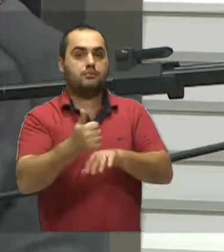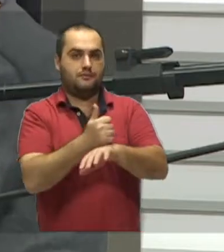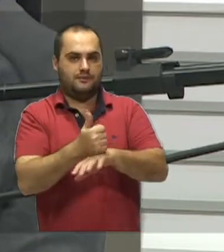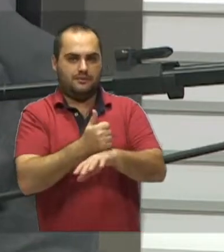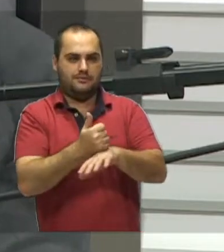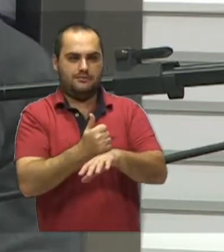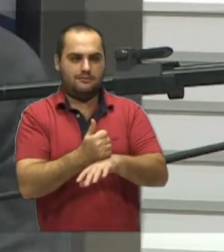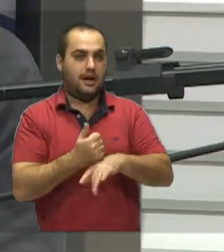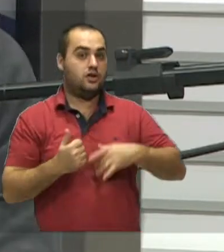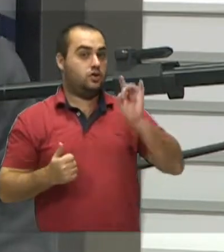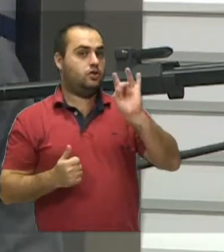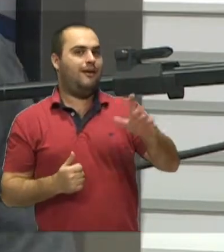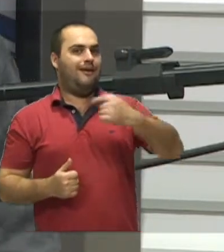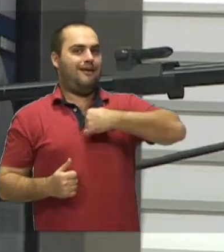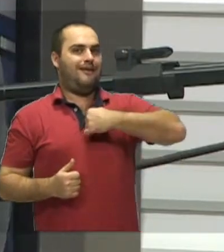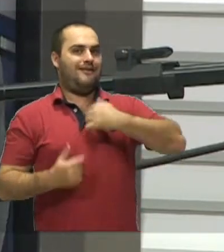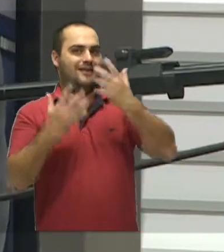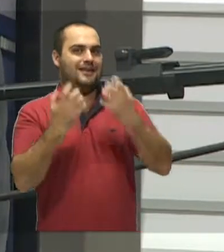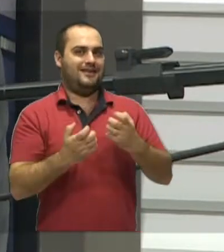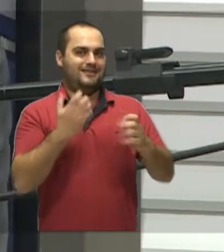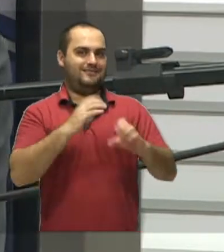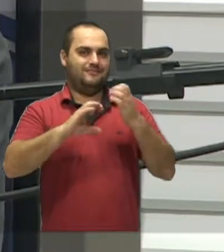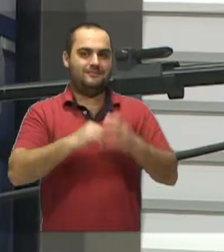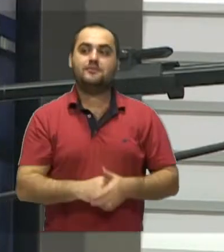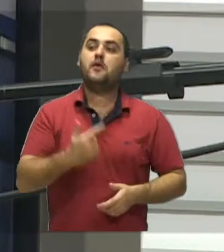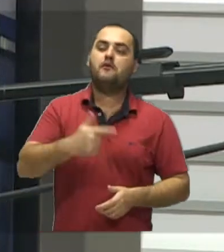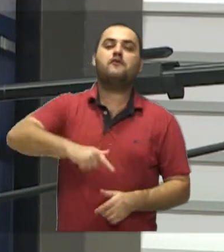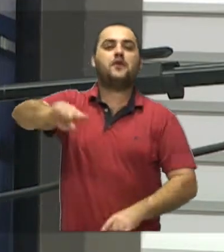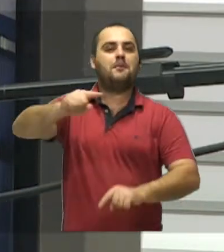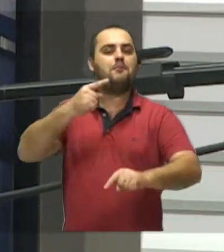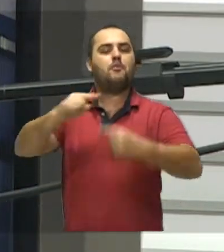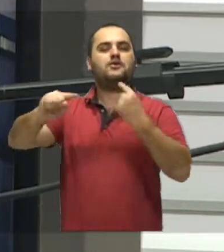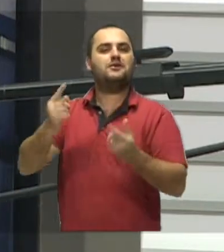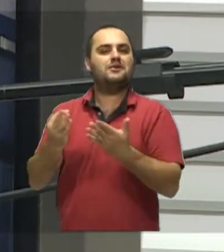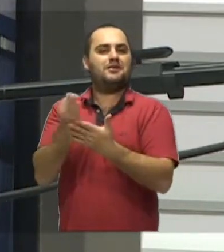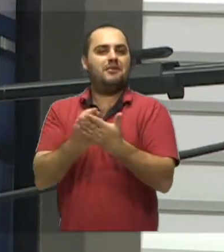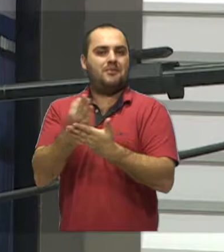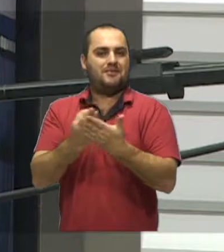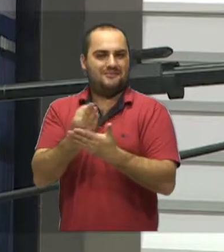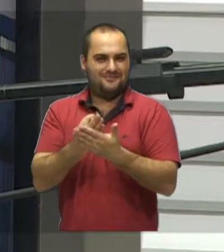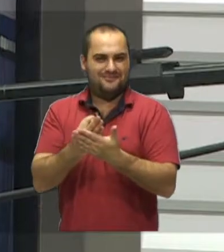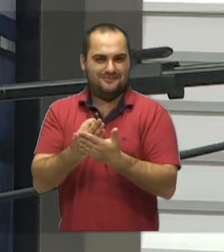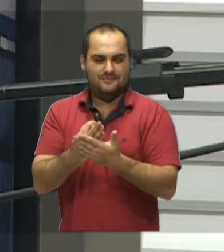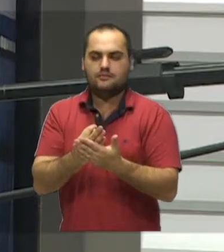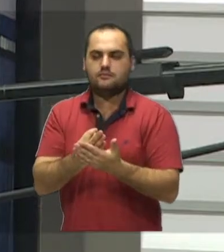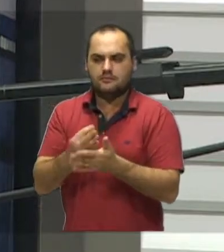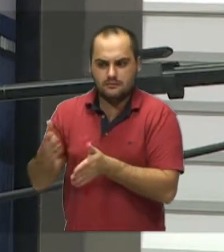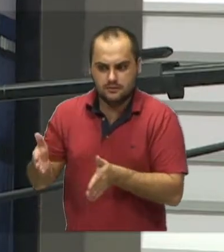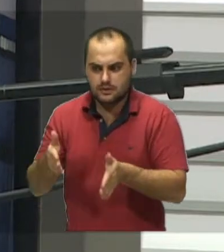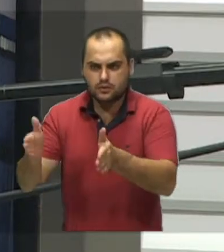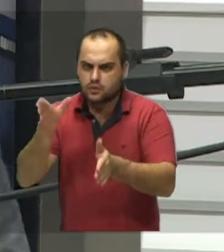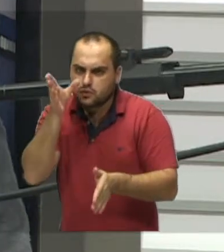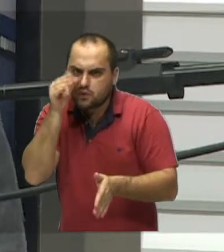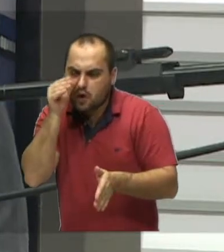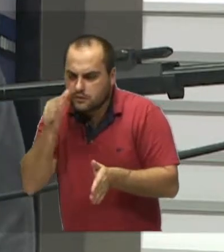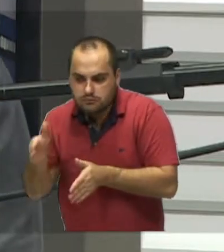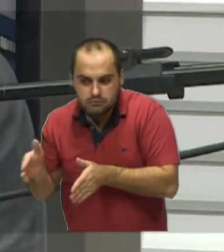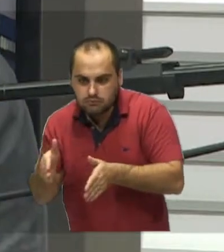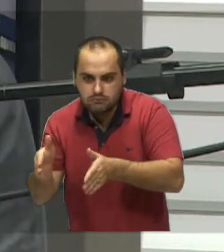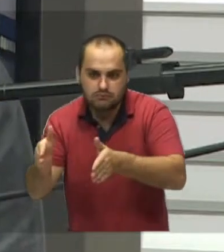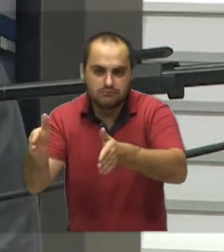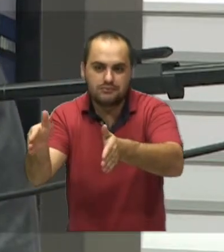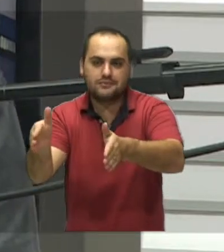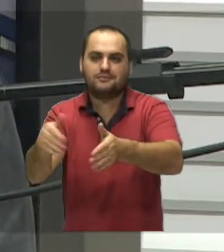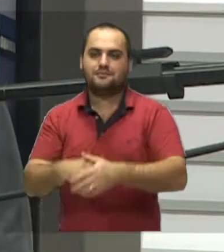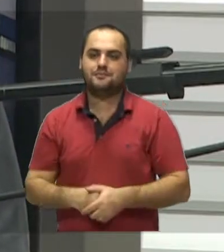queria cantar, né? E fui fazer musicoterapia. Queria seguir na área, enfim, fui mais de curiosa. Depois